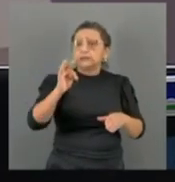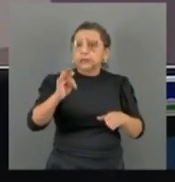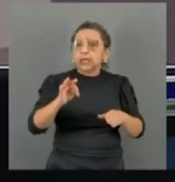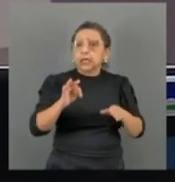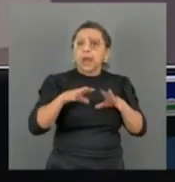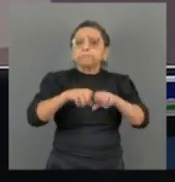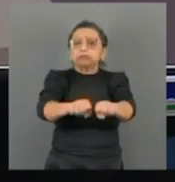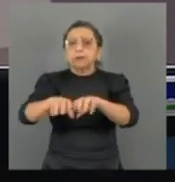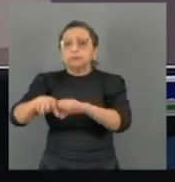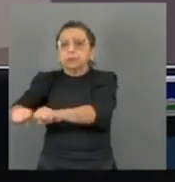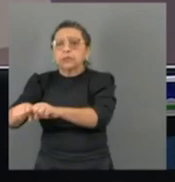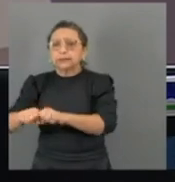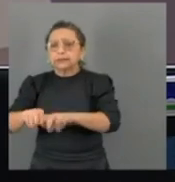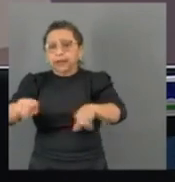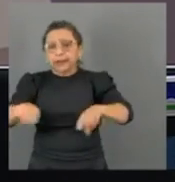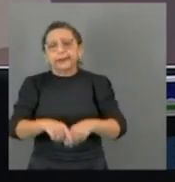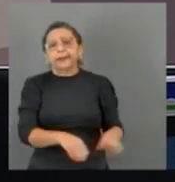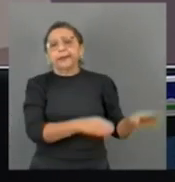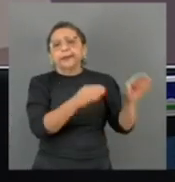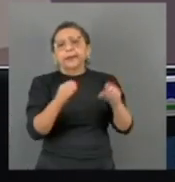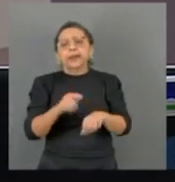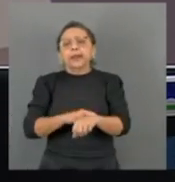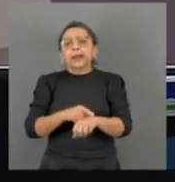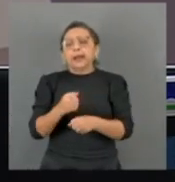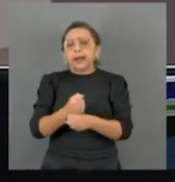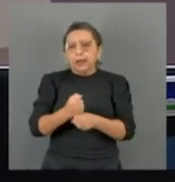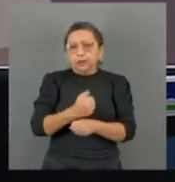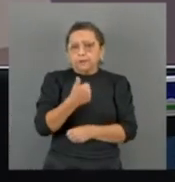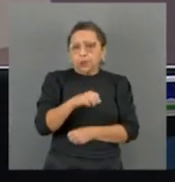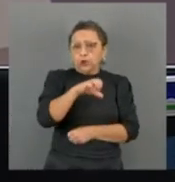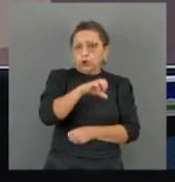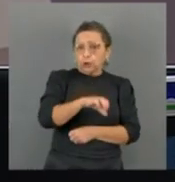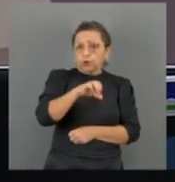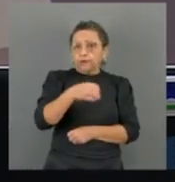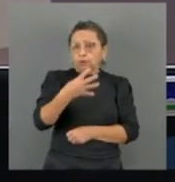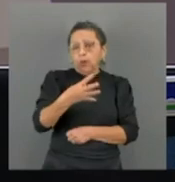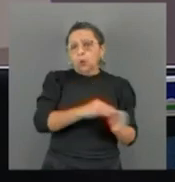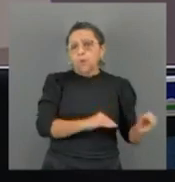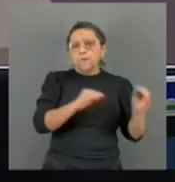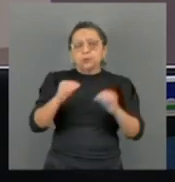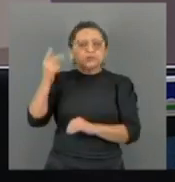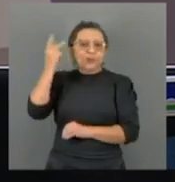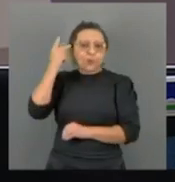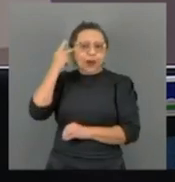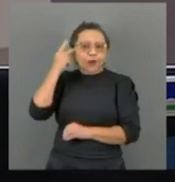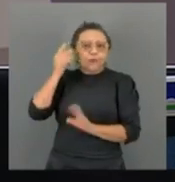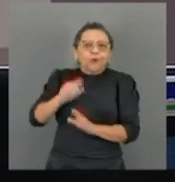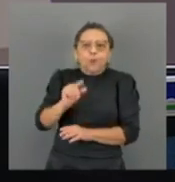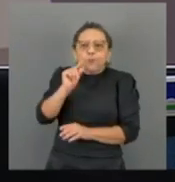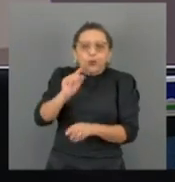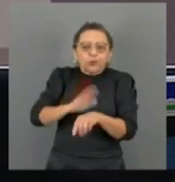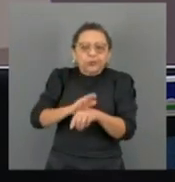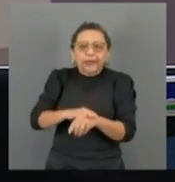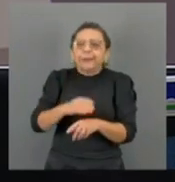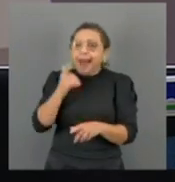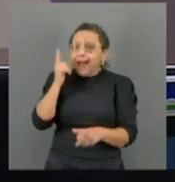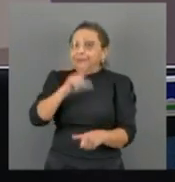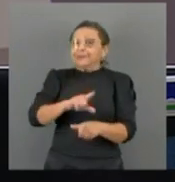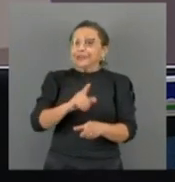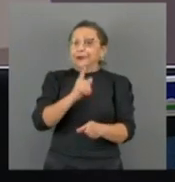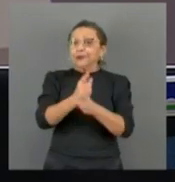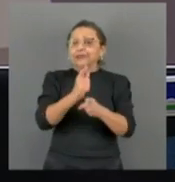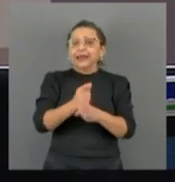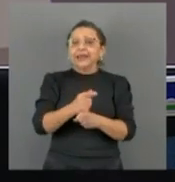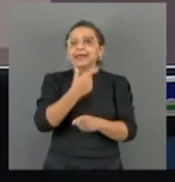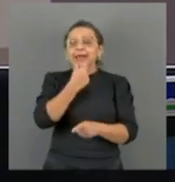E em 1994 eu morei um pouco tempo em São Paulo e fiz entrevista com o Lula. E eu escrevi